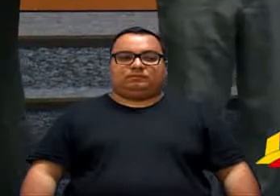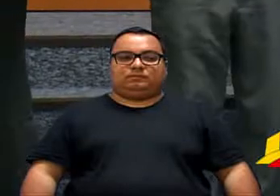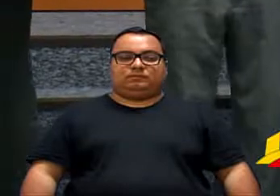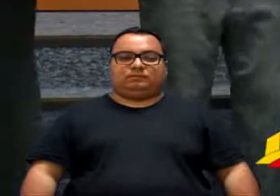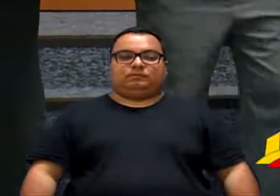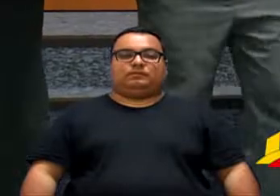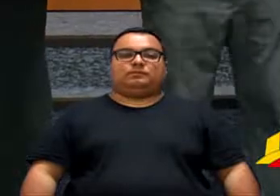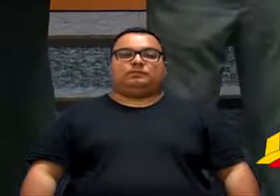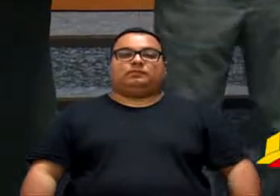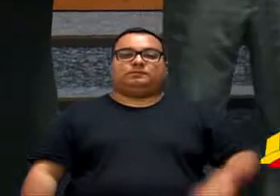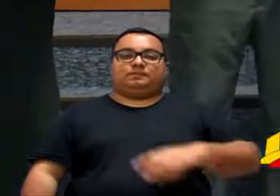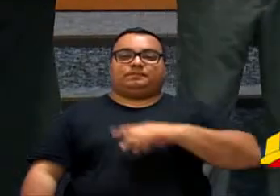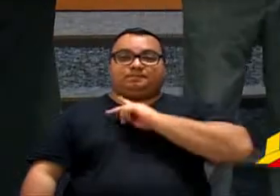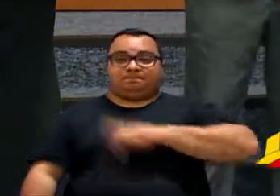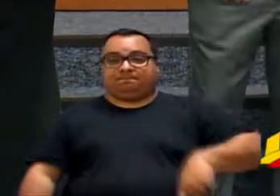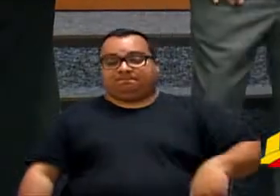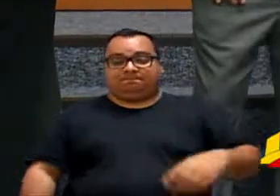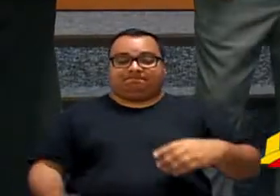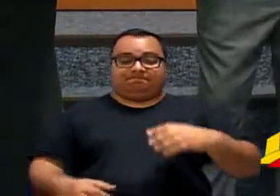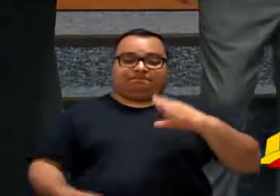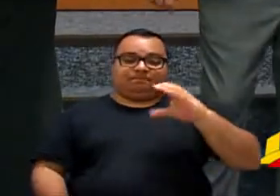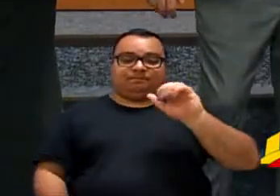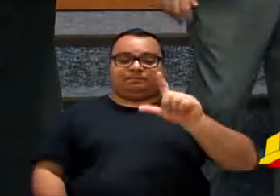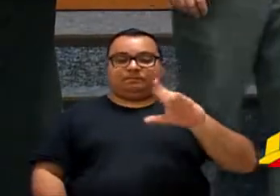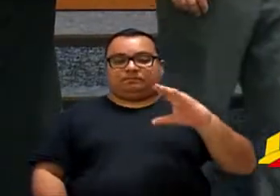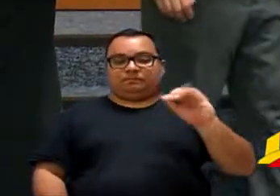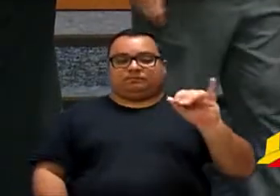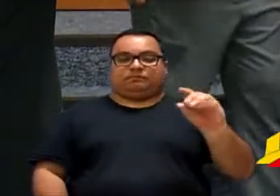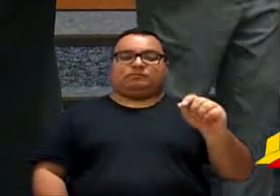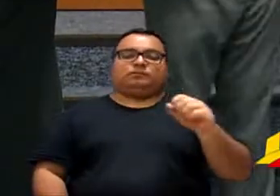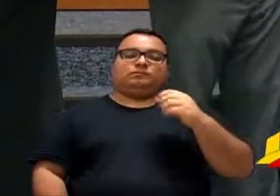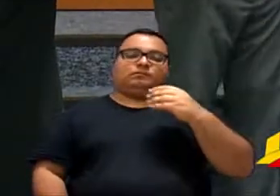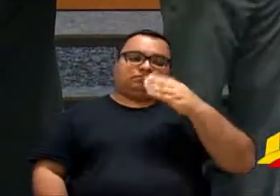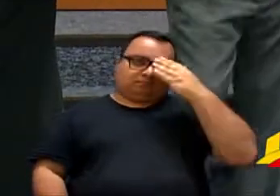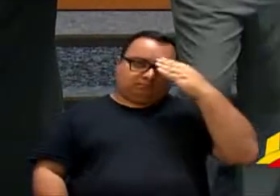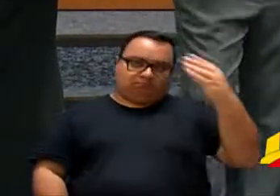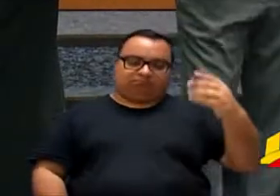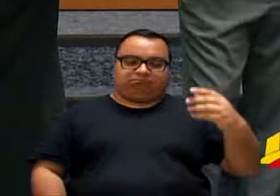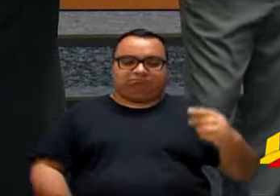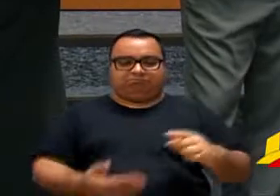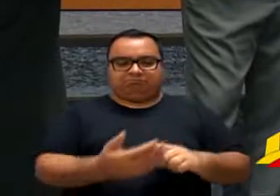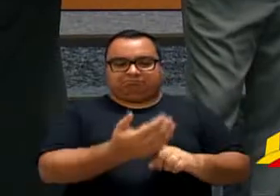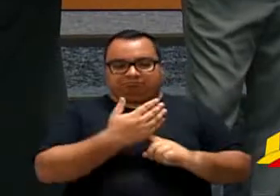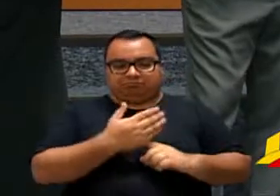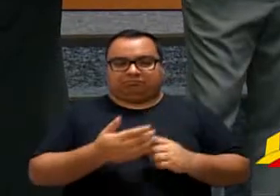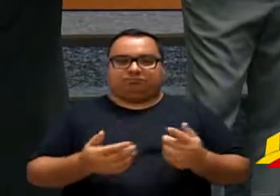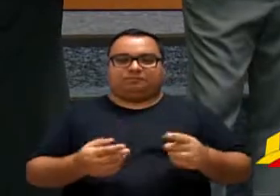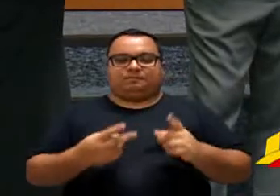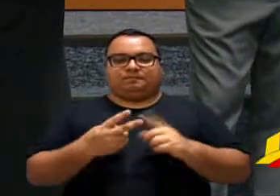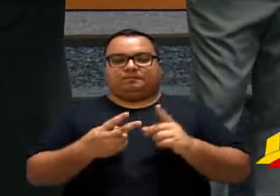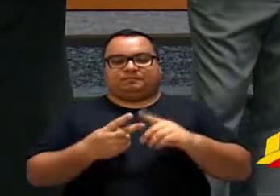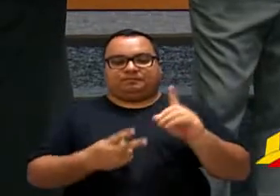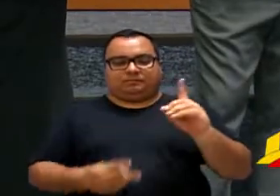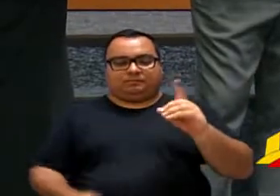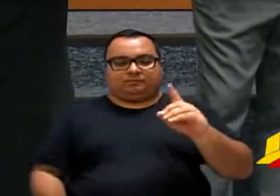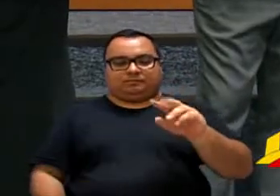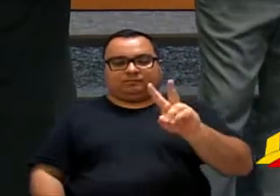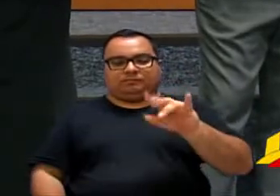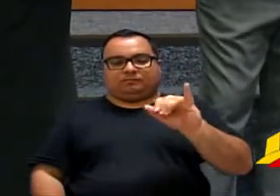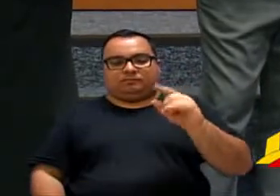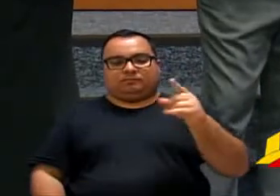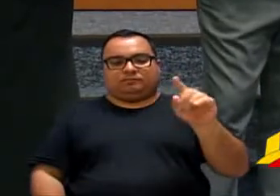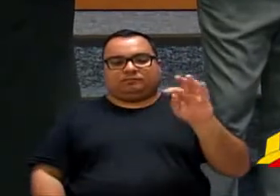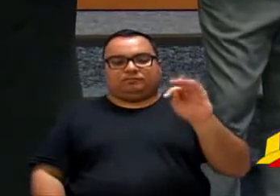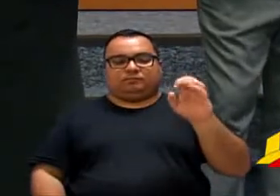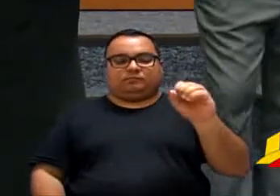Presidente Cláudio Muito obrigado pela indicação Deputado Vitão do cachorrão Vai ser